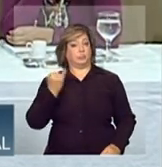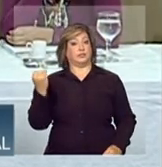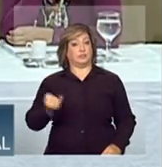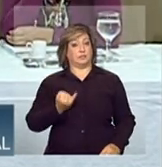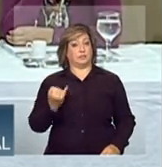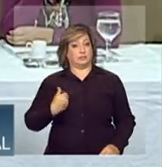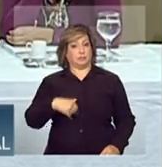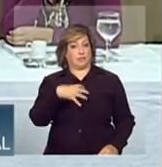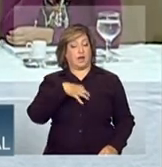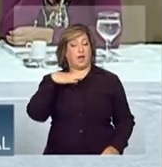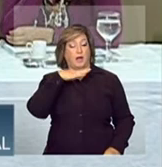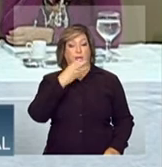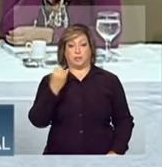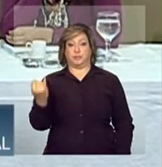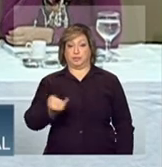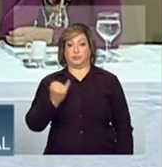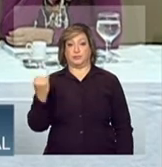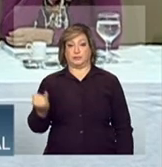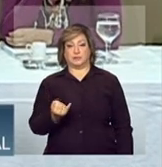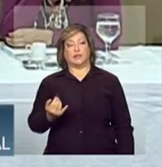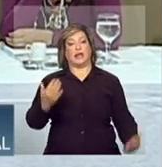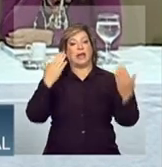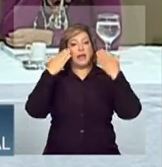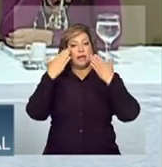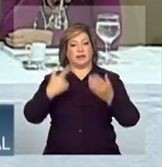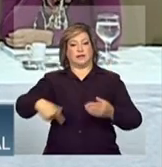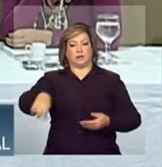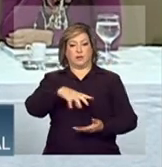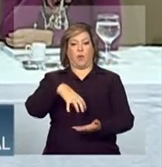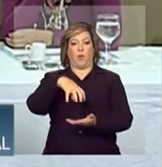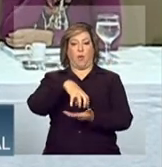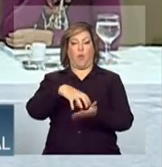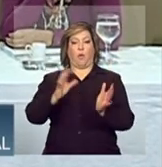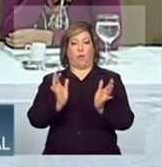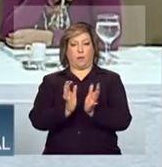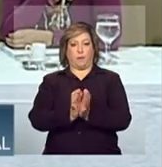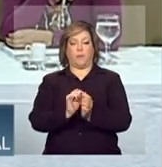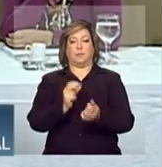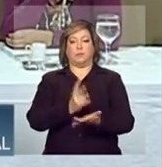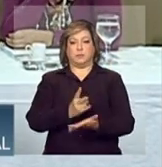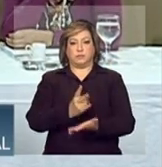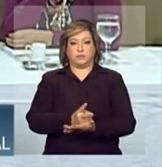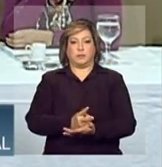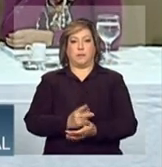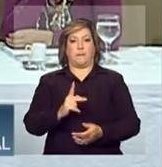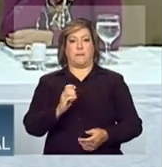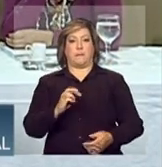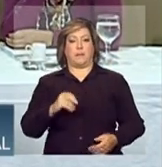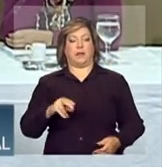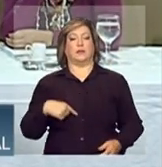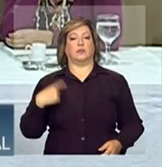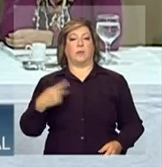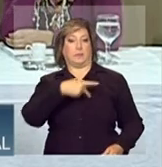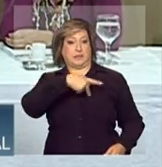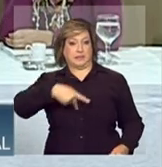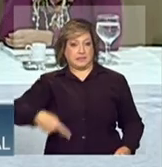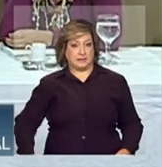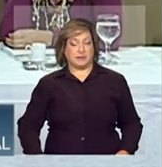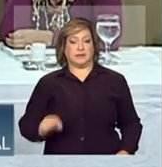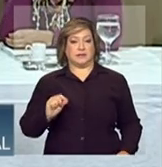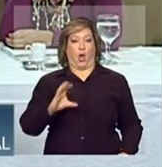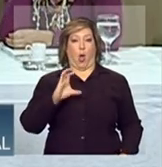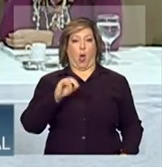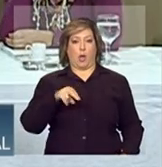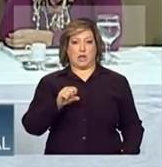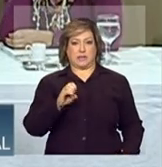e agradecer à Comissão Permanente 1 e à Comissão dos Presidentes de Conselho Estaduais, que